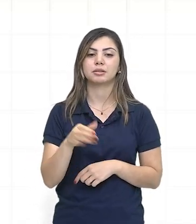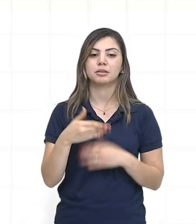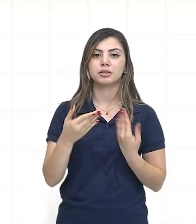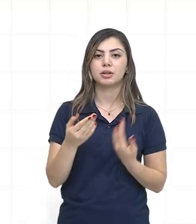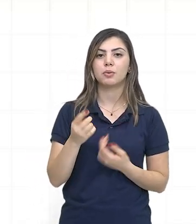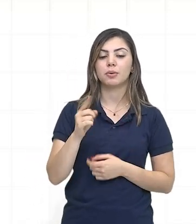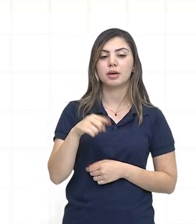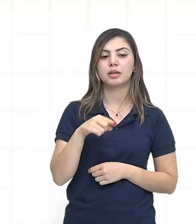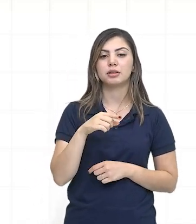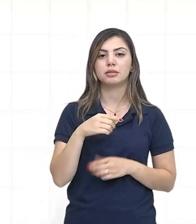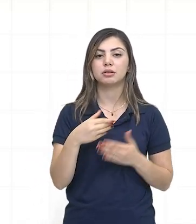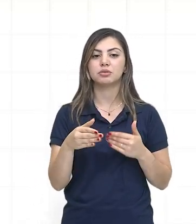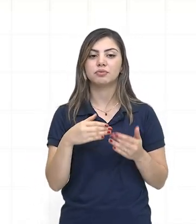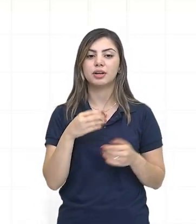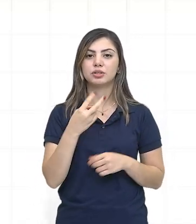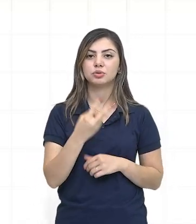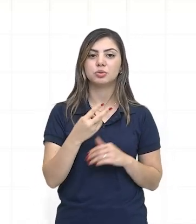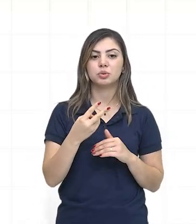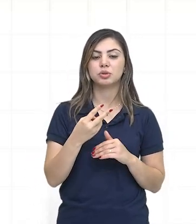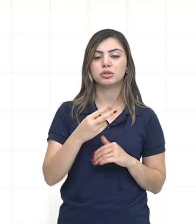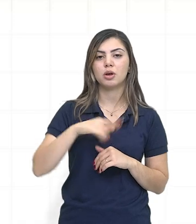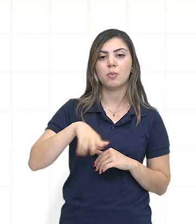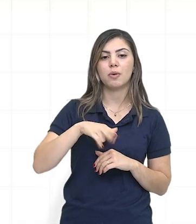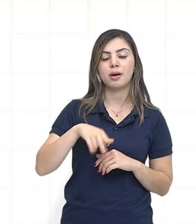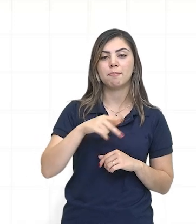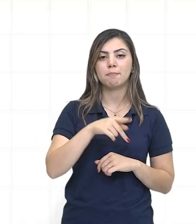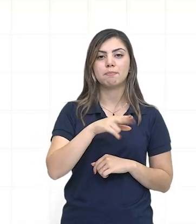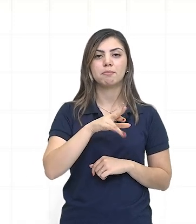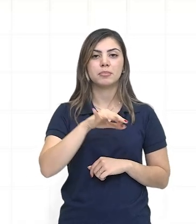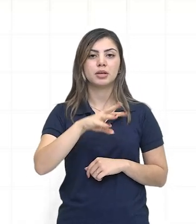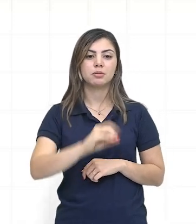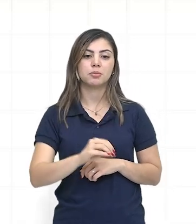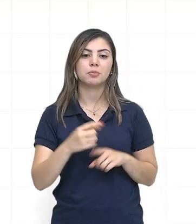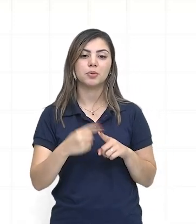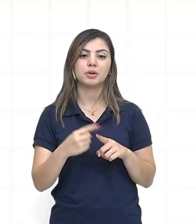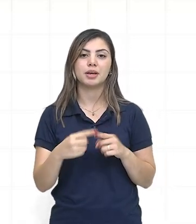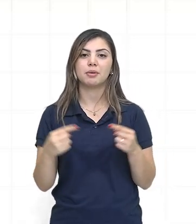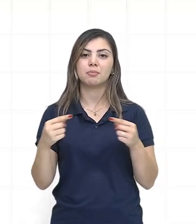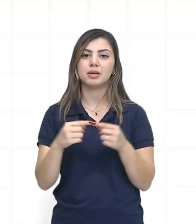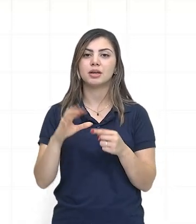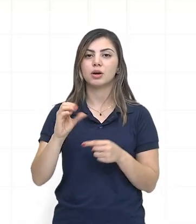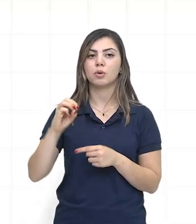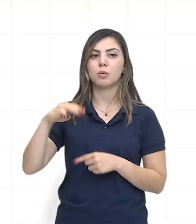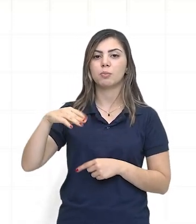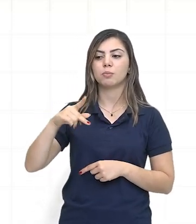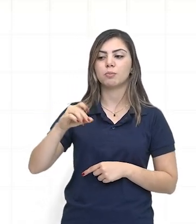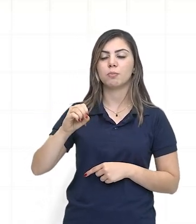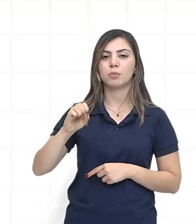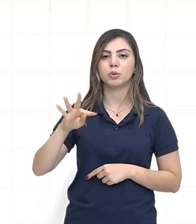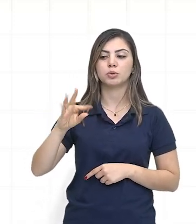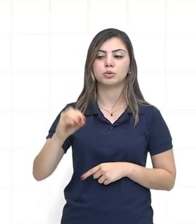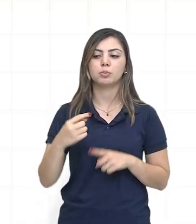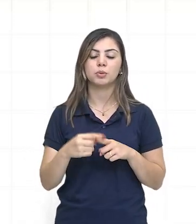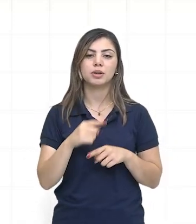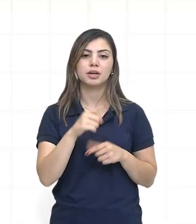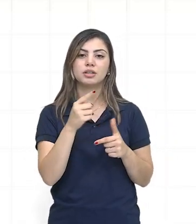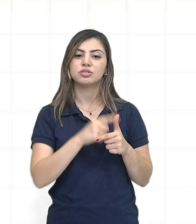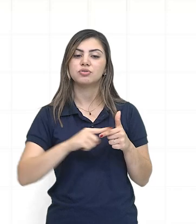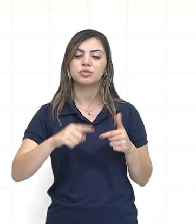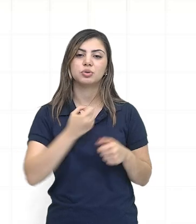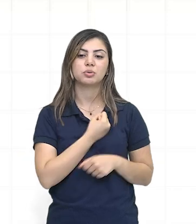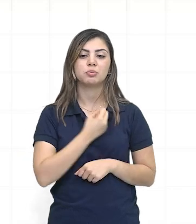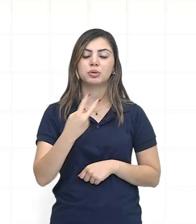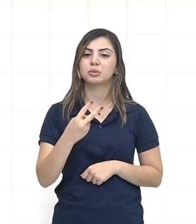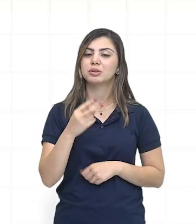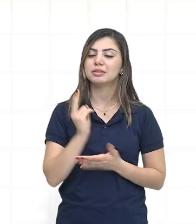não seja o 2, ele não vai ser número primo. Ele vai ser número composto, porque ele sempre vai ser divisível por 2.